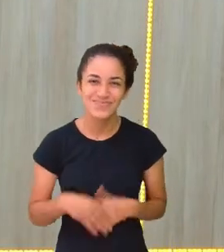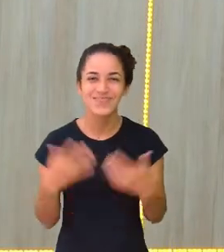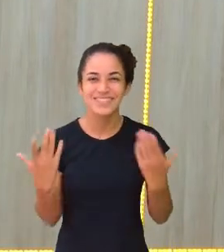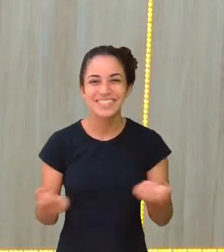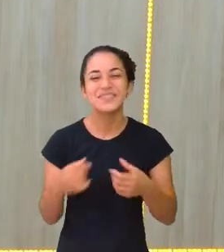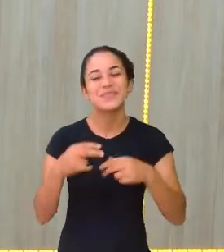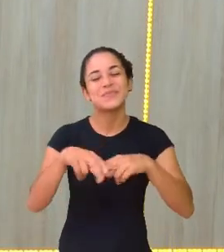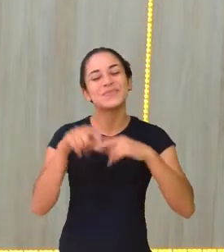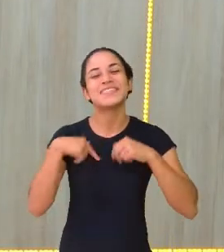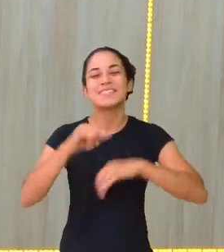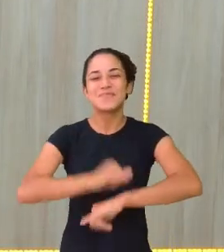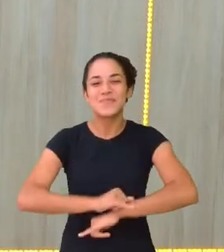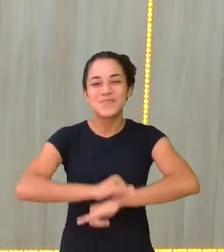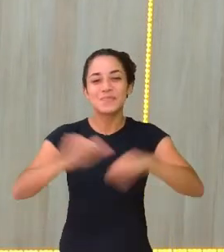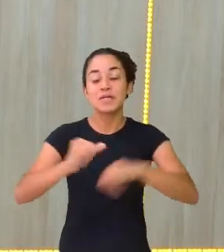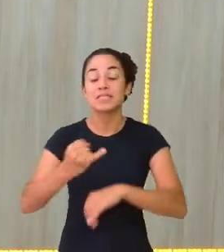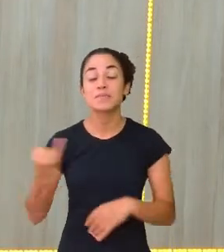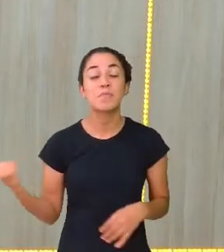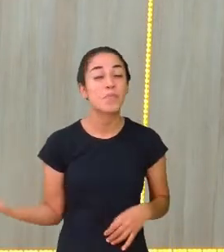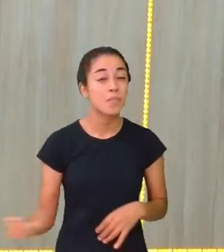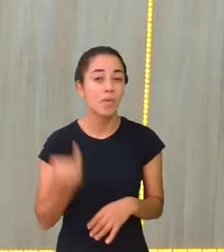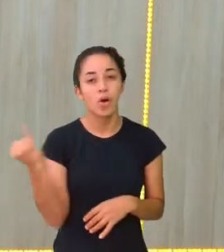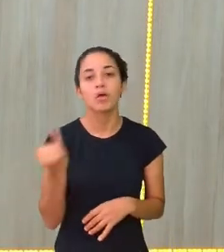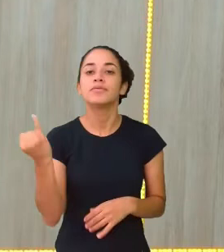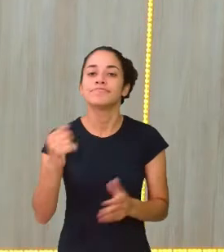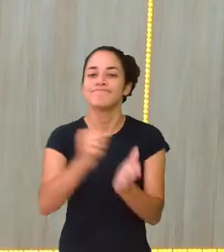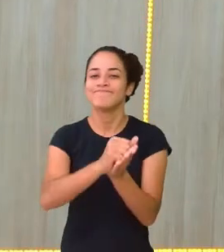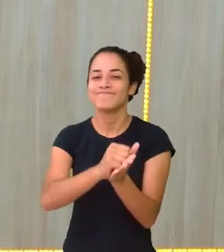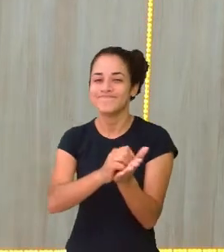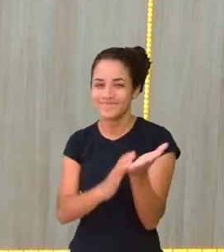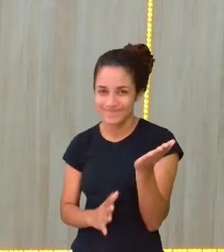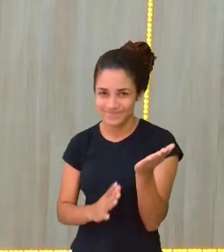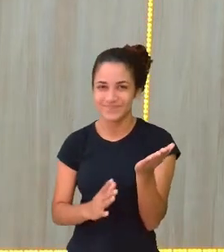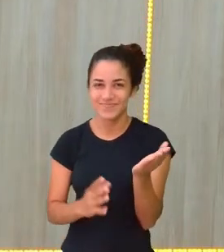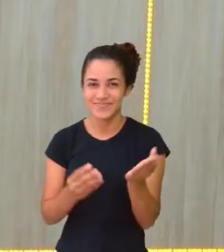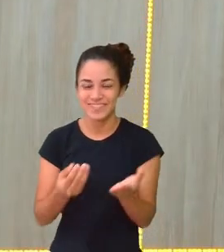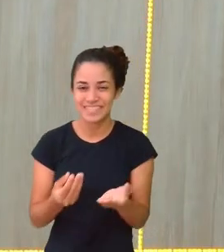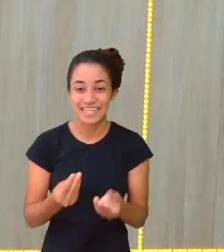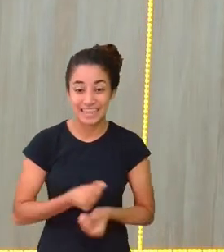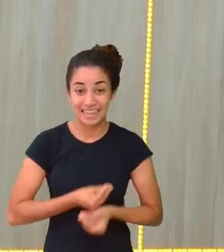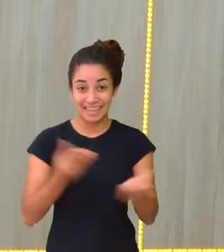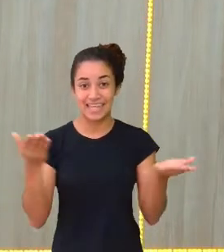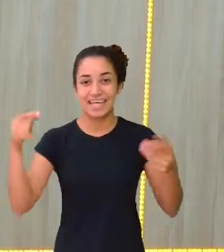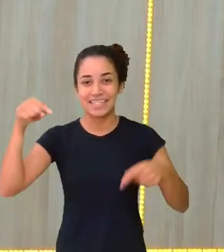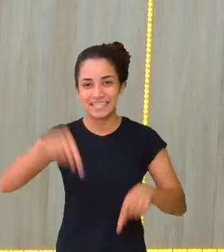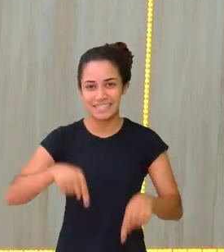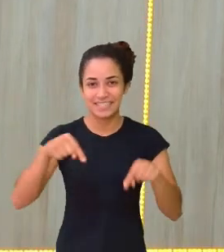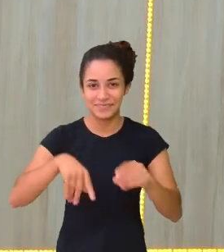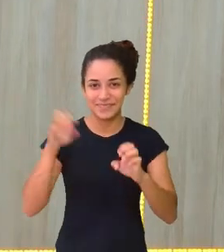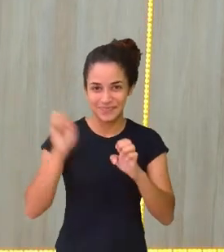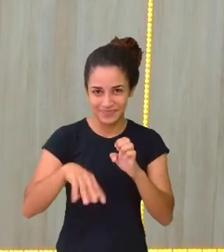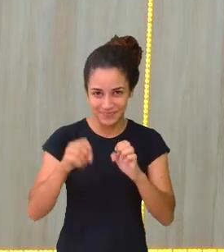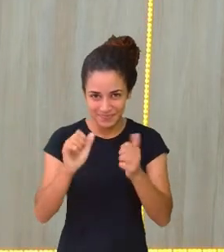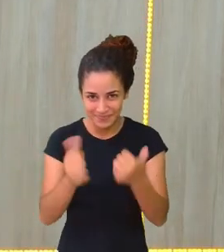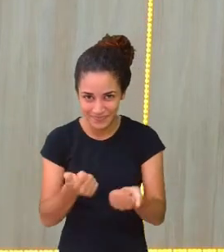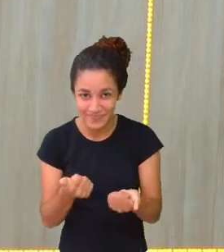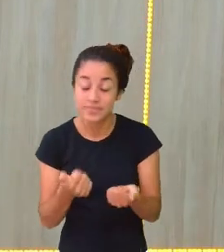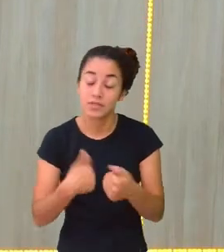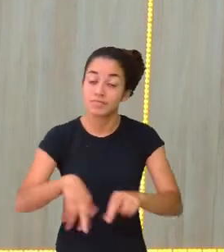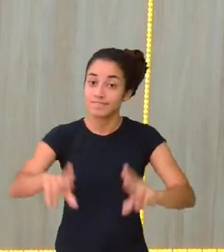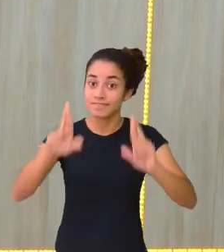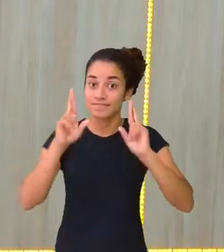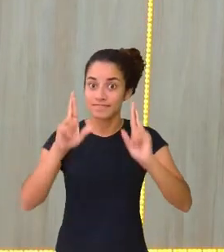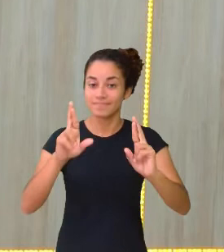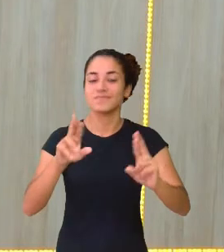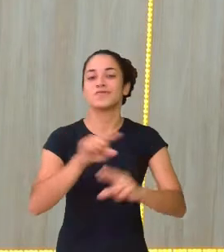nosso recadinho e a importância aí de fazer as atividades que são sugeridas aqui, pessoal. Então, eu espero que essa sua